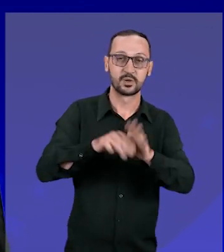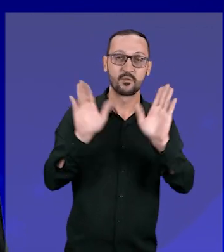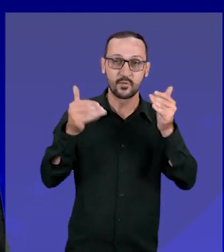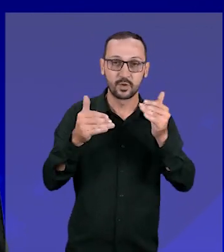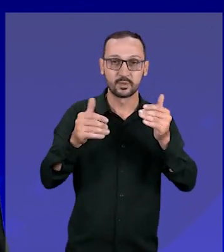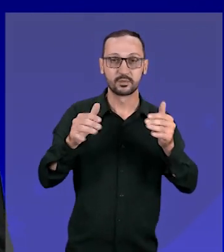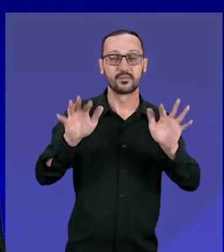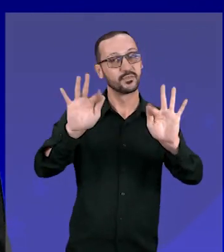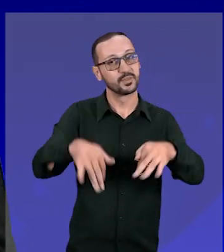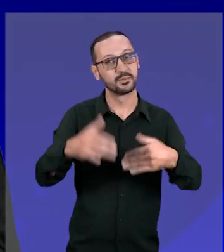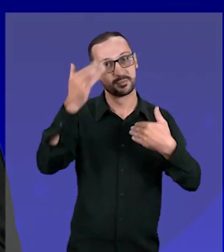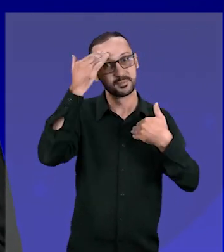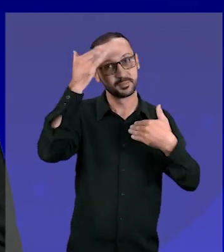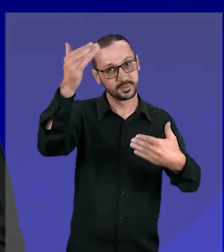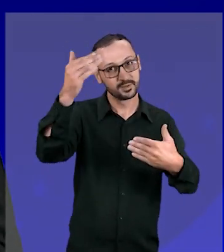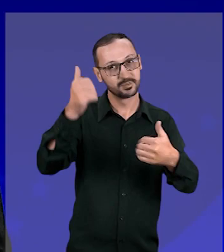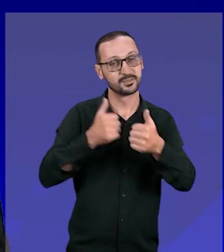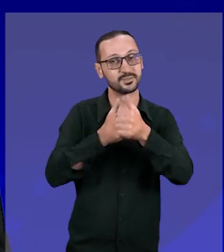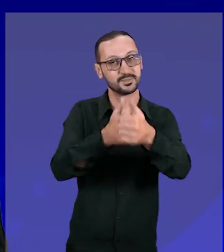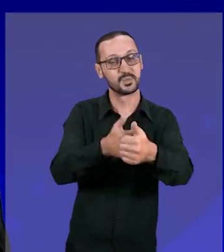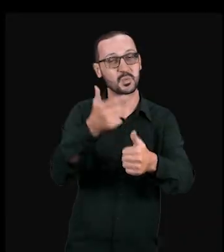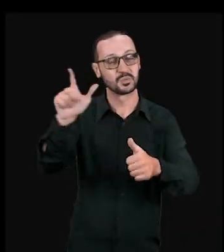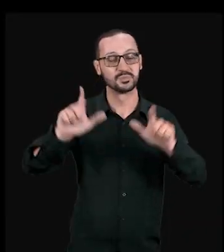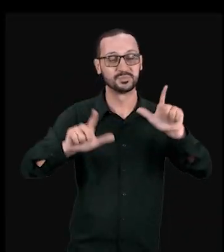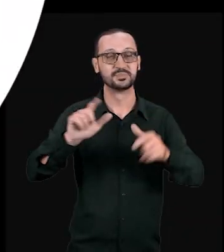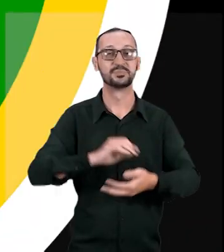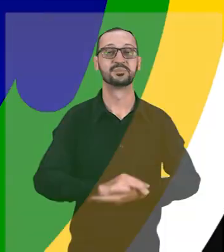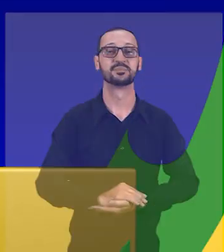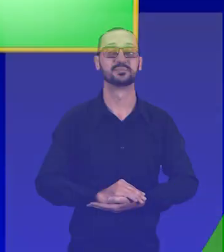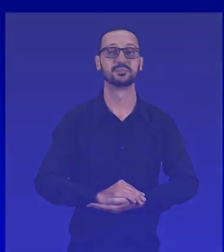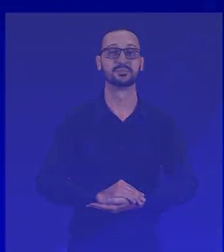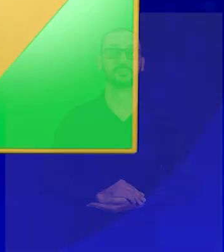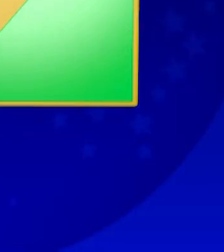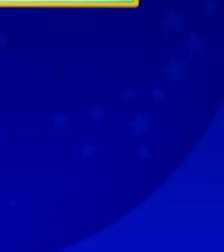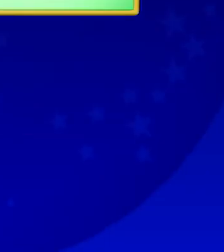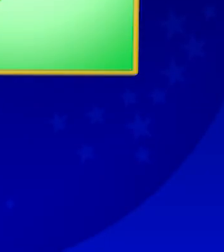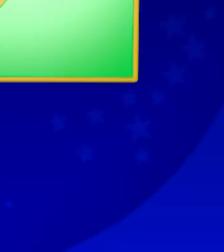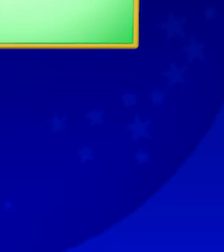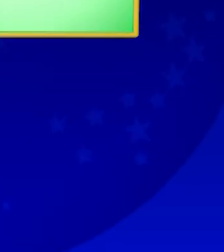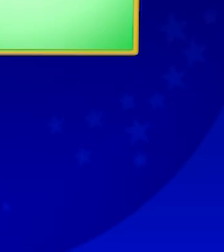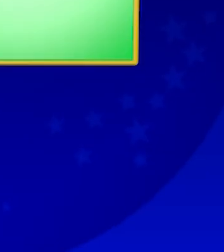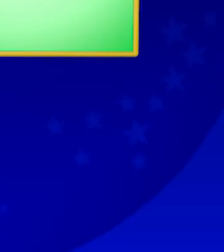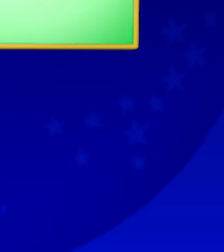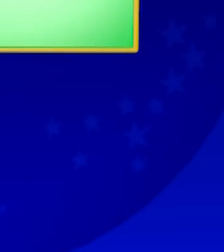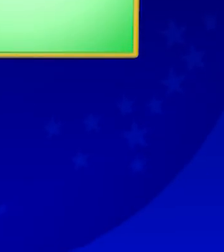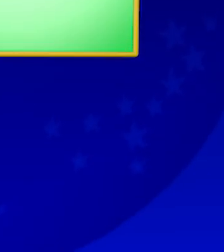Muito obrigado pela sua audiência. Até o próximo programa.